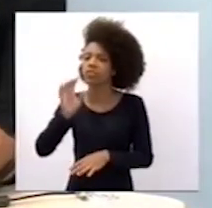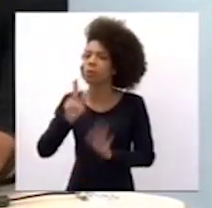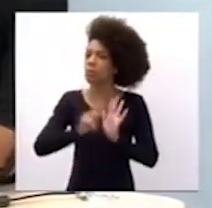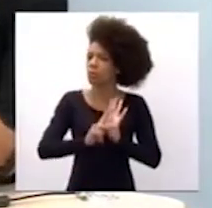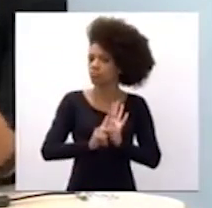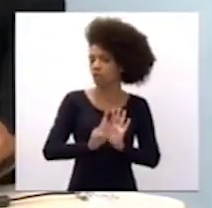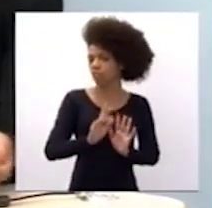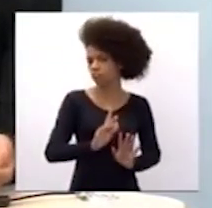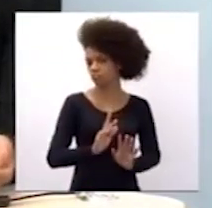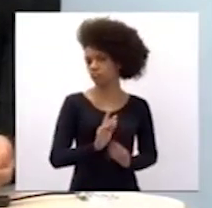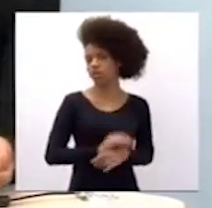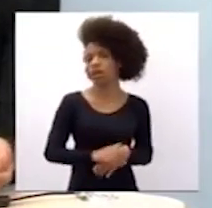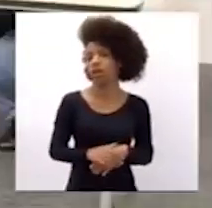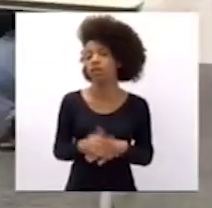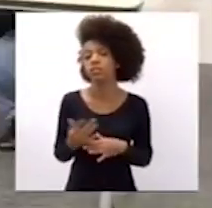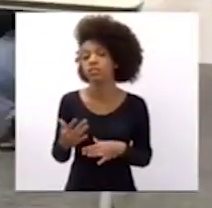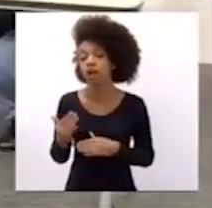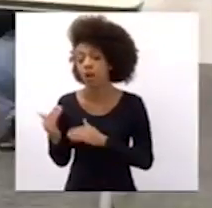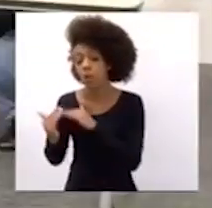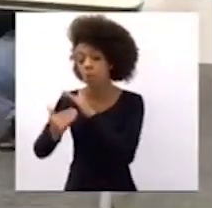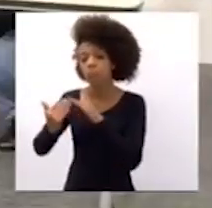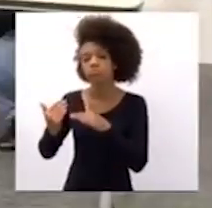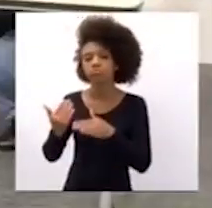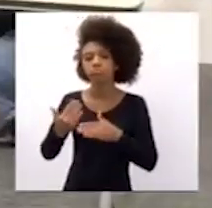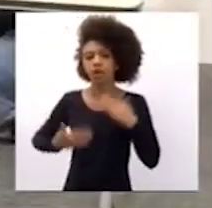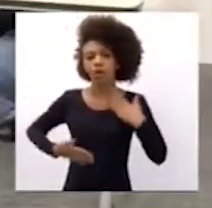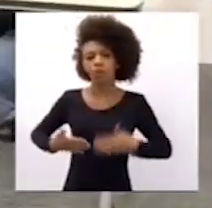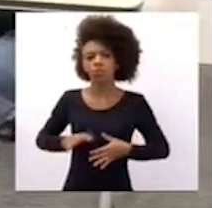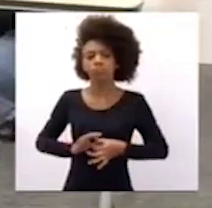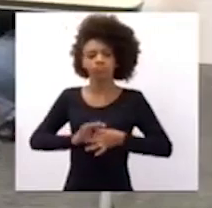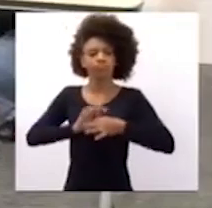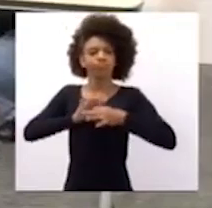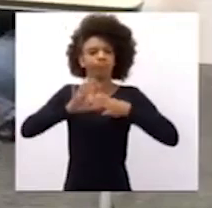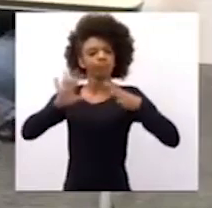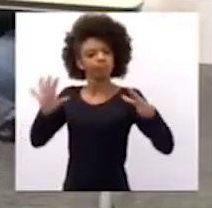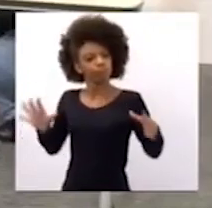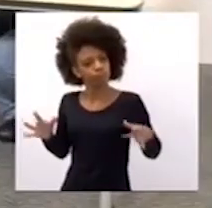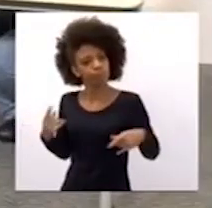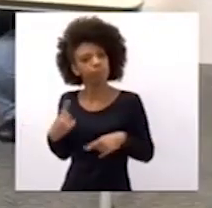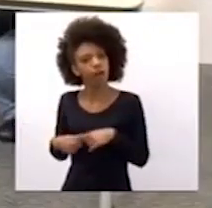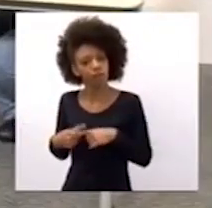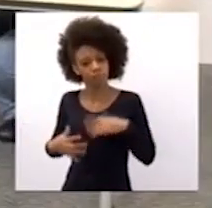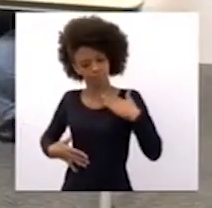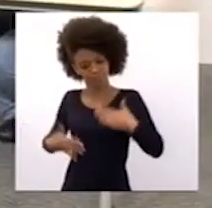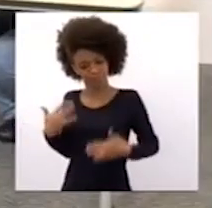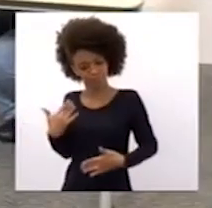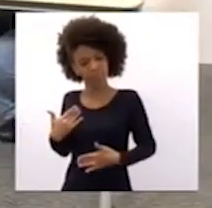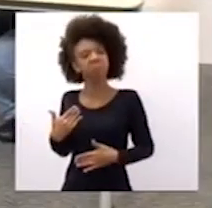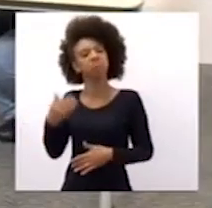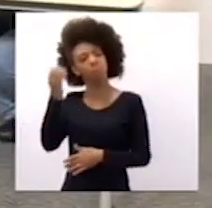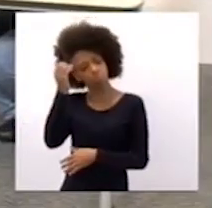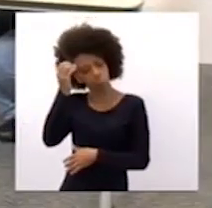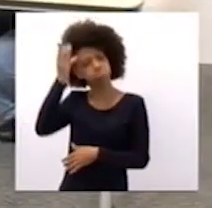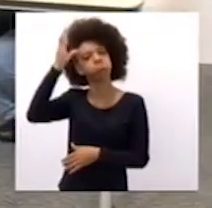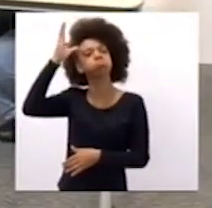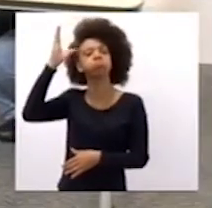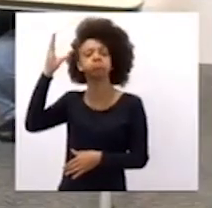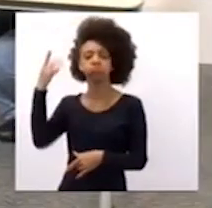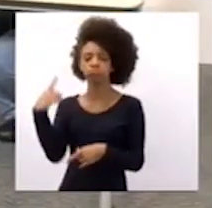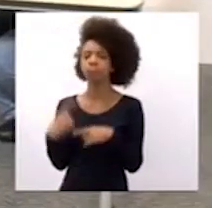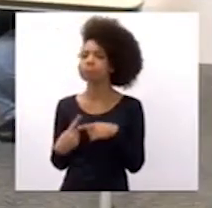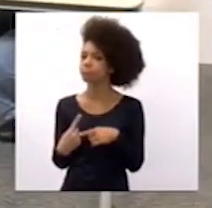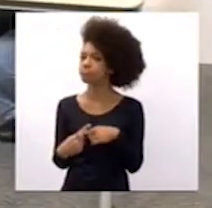aprendizagem aconteça. Deixar os corpos livres, né? Porque os corpos também produzem conhecimento, é muito importante esse